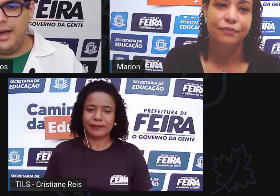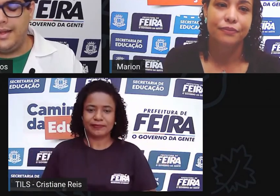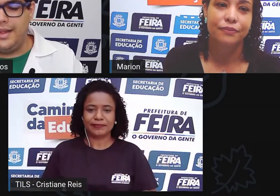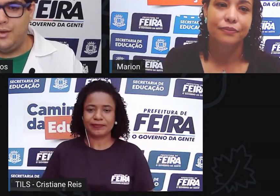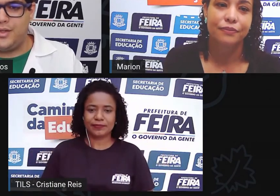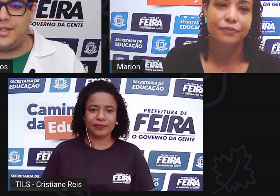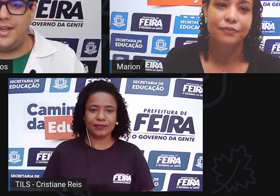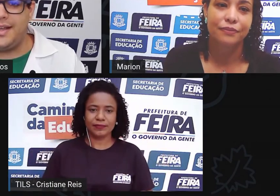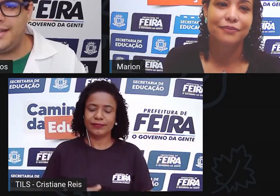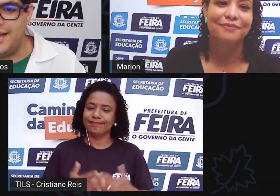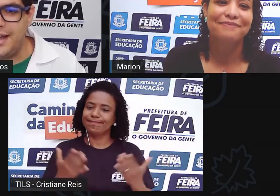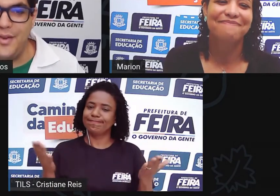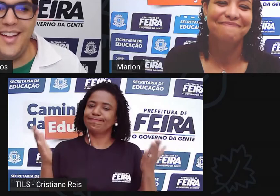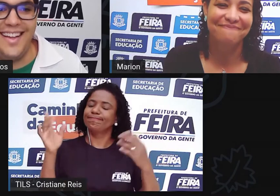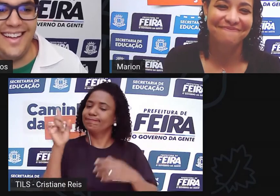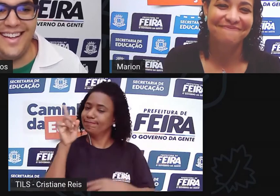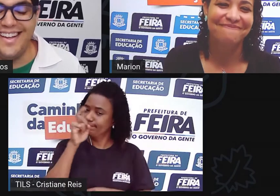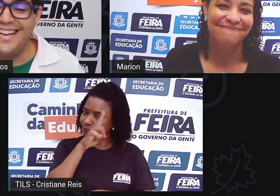Ai, Deus!